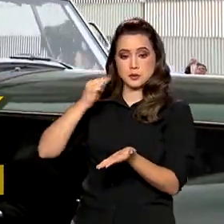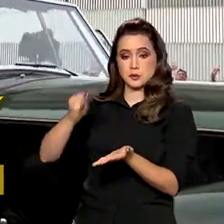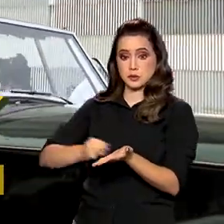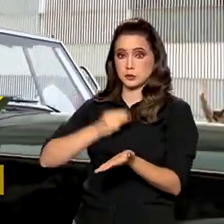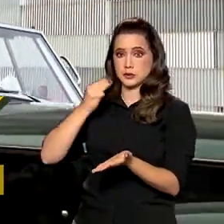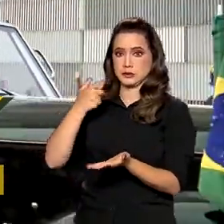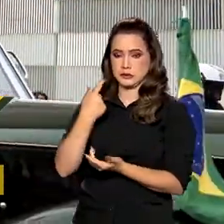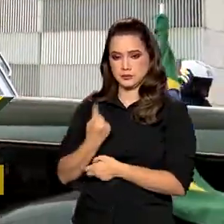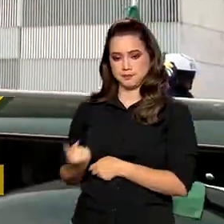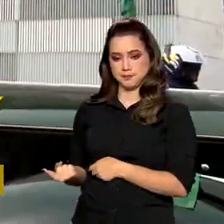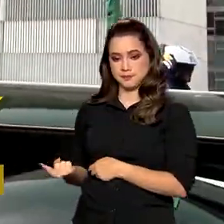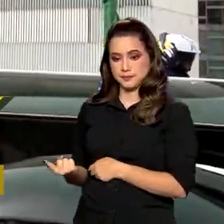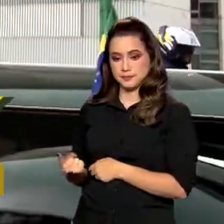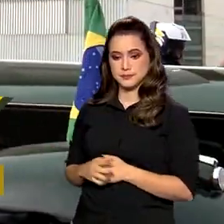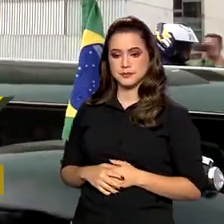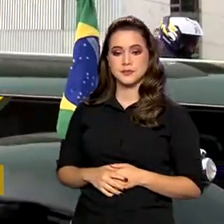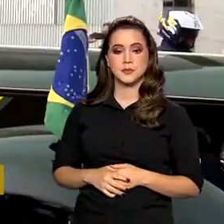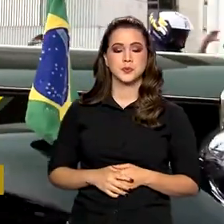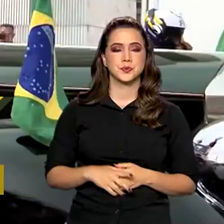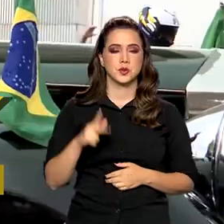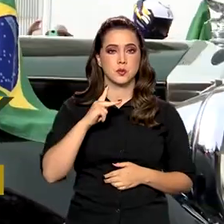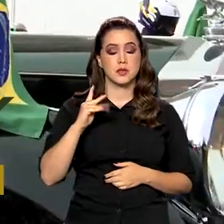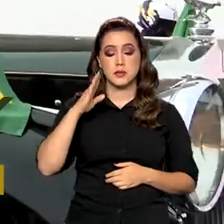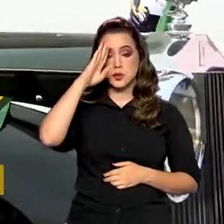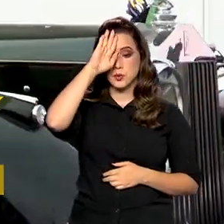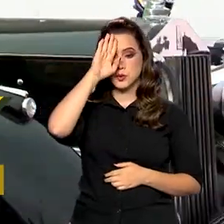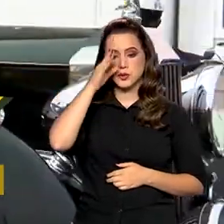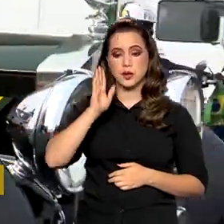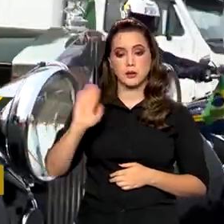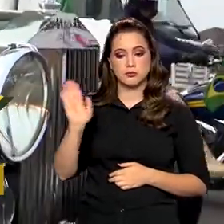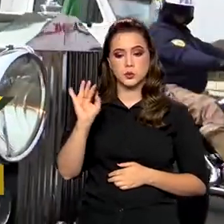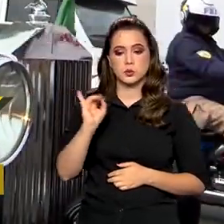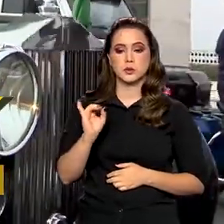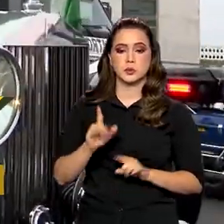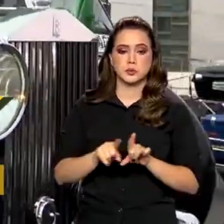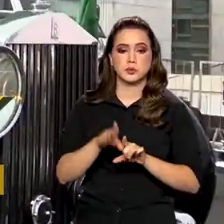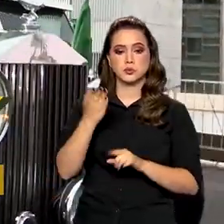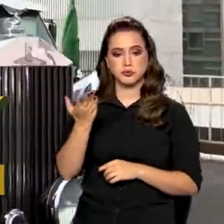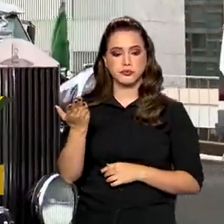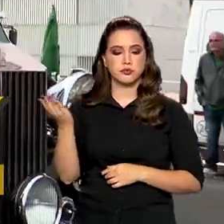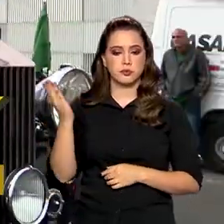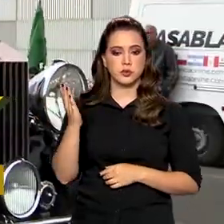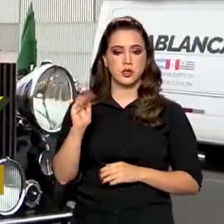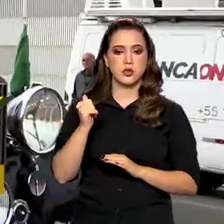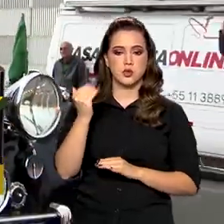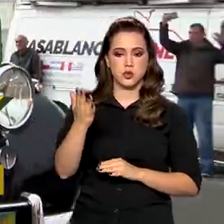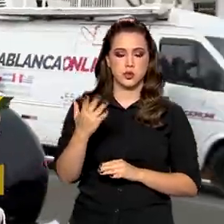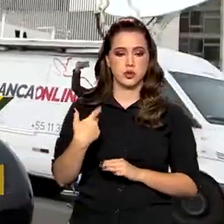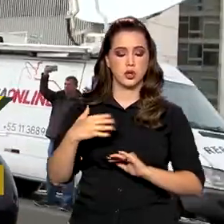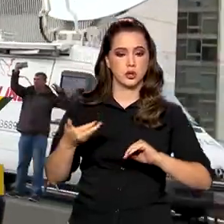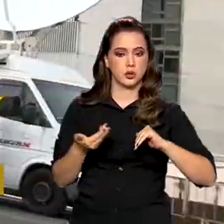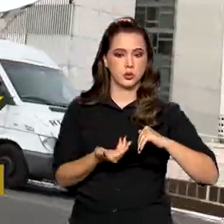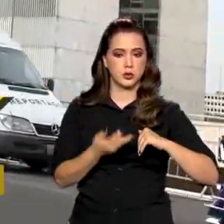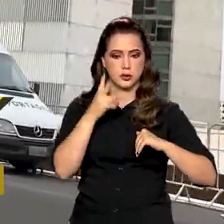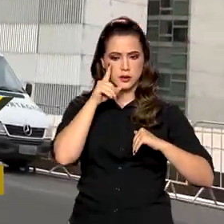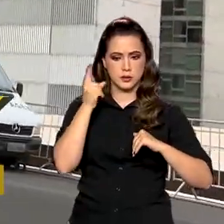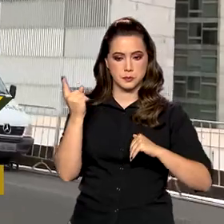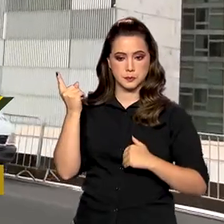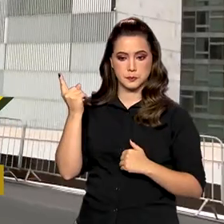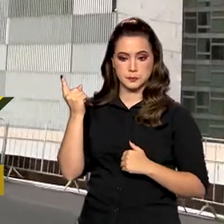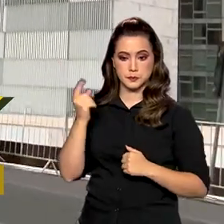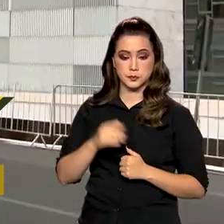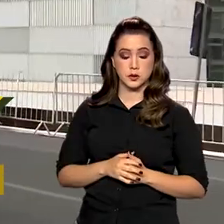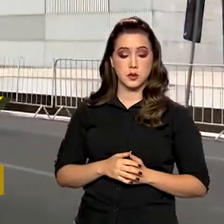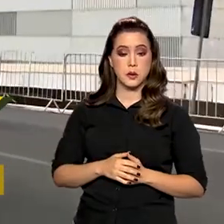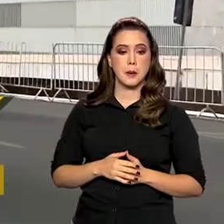ali para as pessoas. Aí sim, já passou ali das torres do Congresso Nacional, chegando já na área do